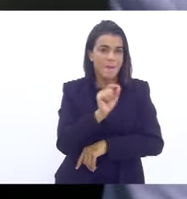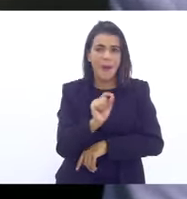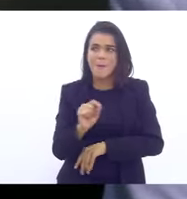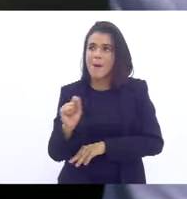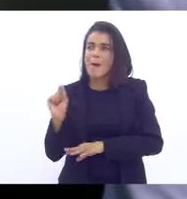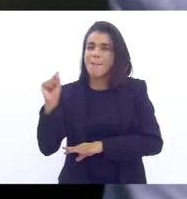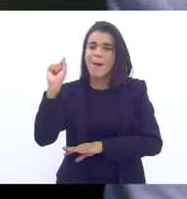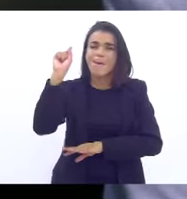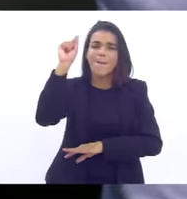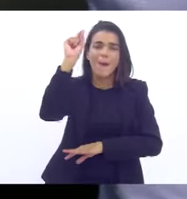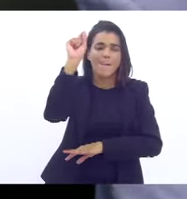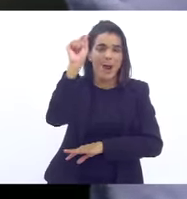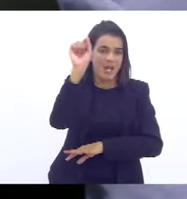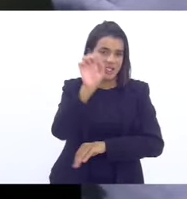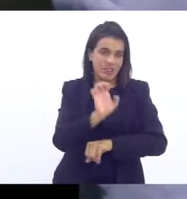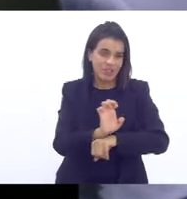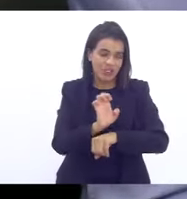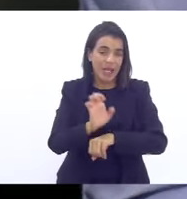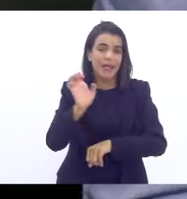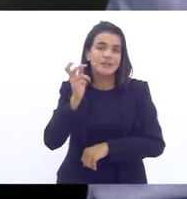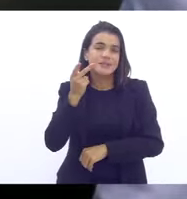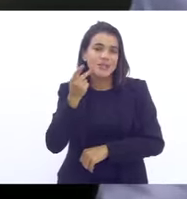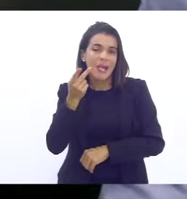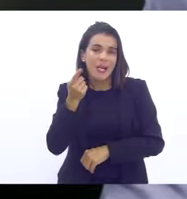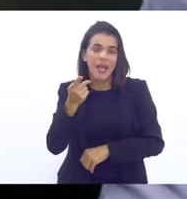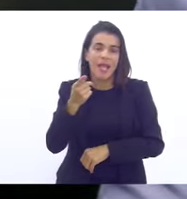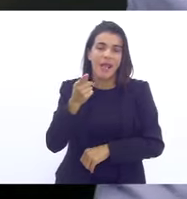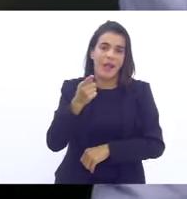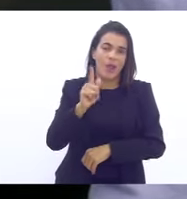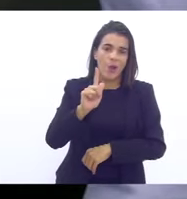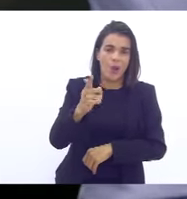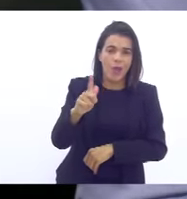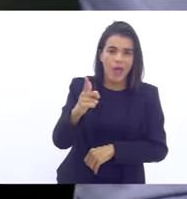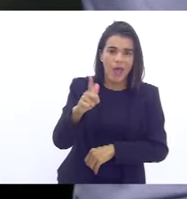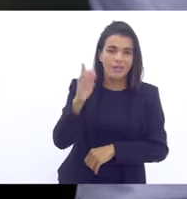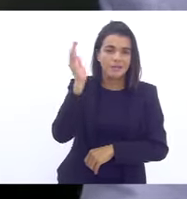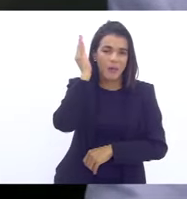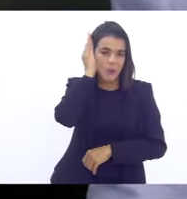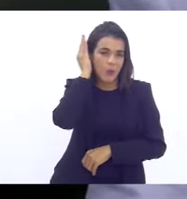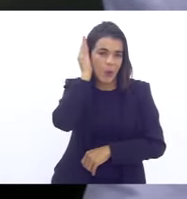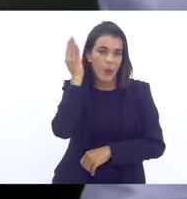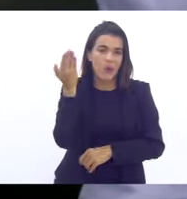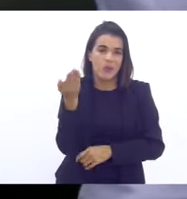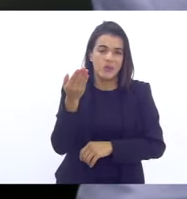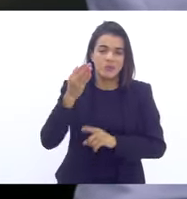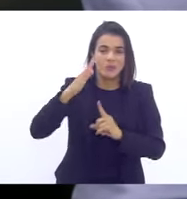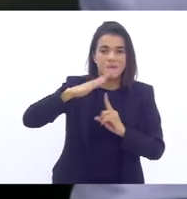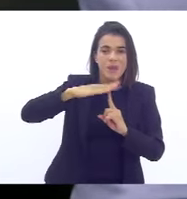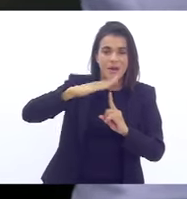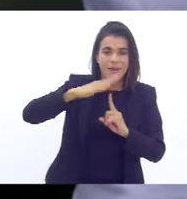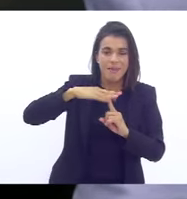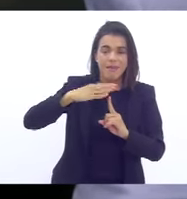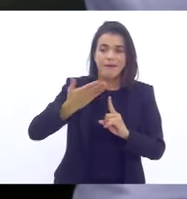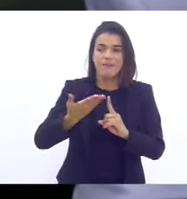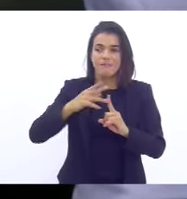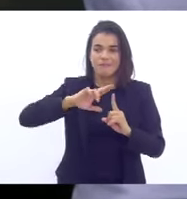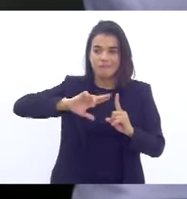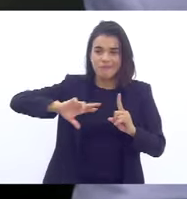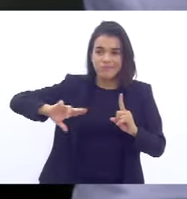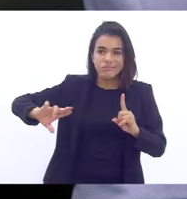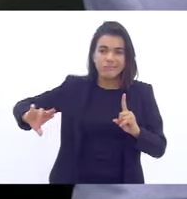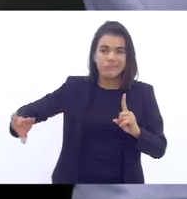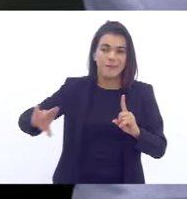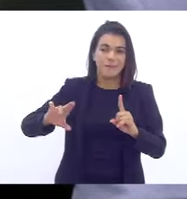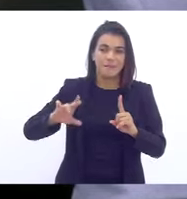outros estados, tem se discutido no Ceará, em Goiás, em Mato Grosso, Paraná e outros estados onde existem